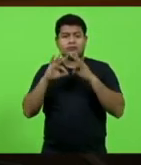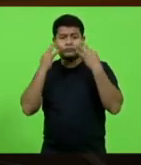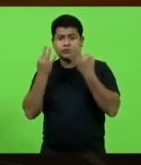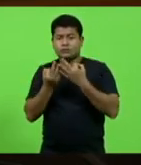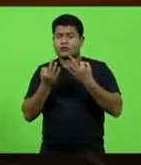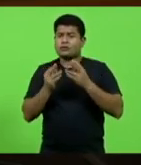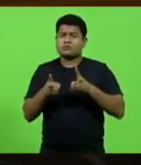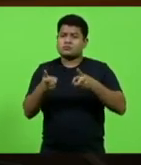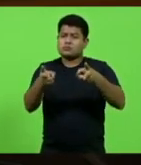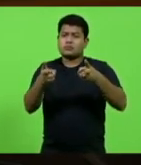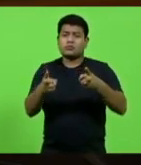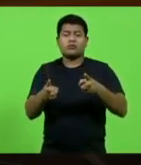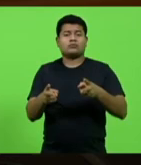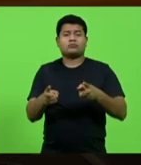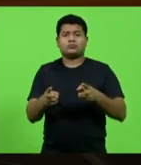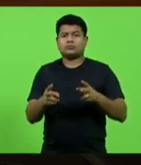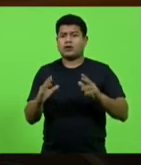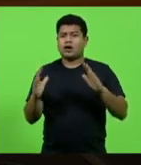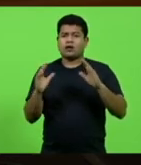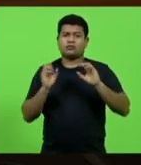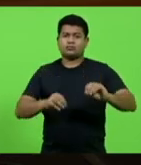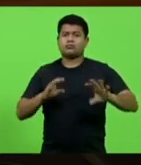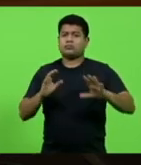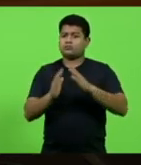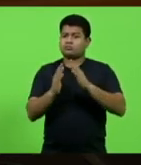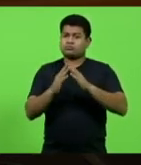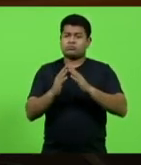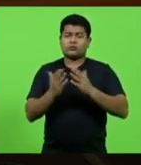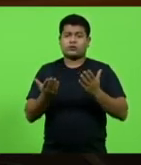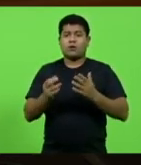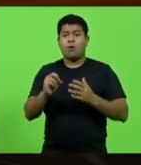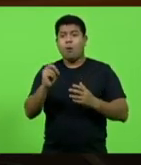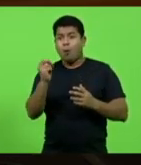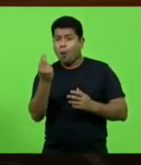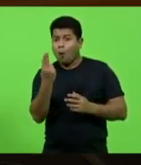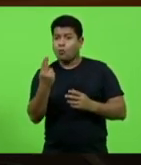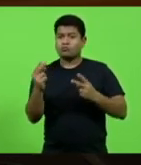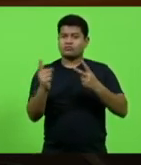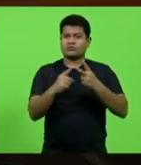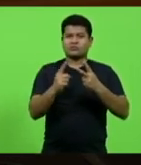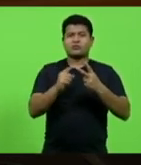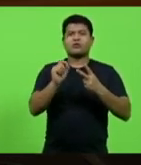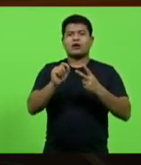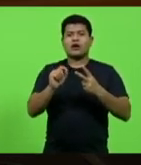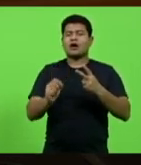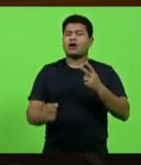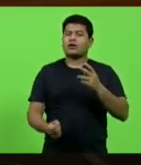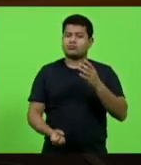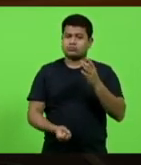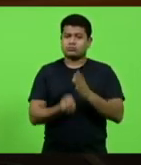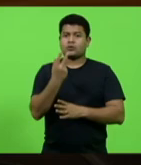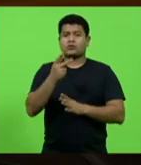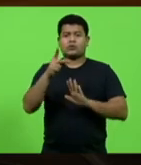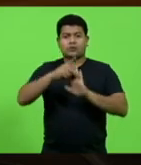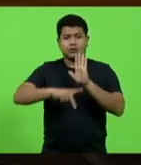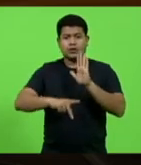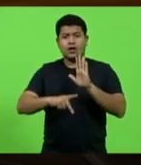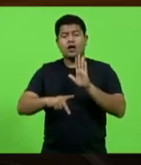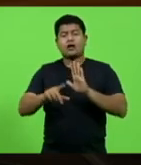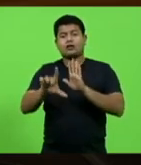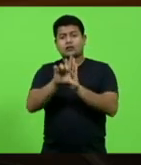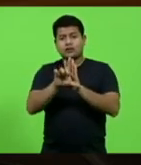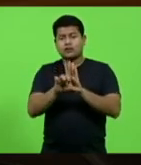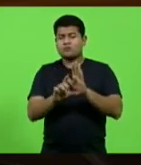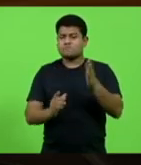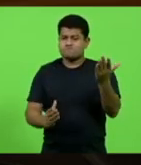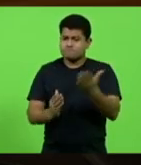domiciliar, ou podemos regulamentar a prática da educação domiciliar e as famílias continuarão fazendo educação domiciliar. Então,